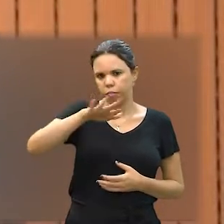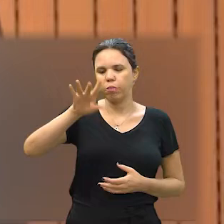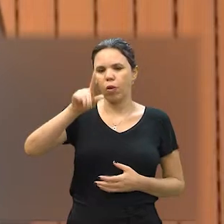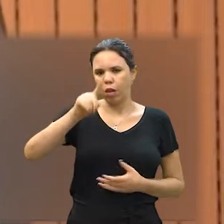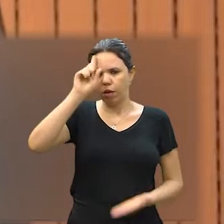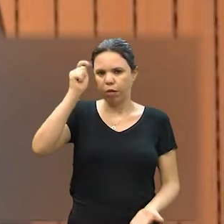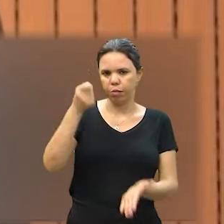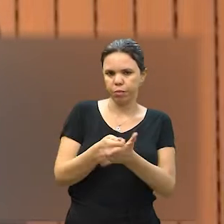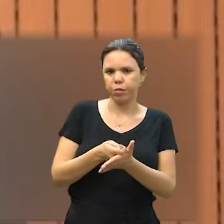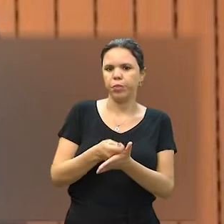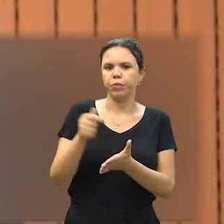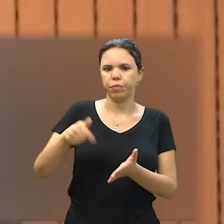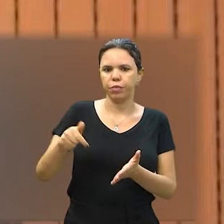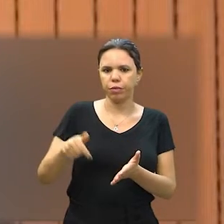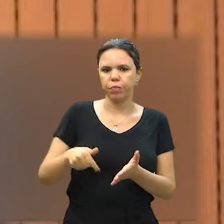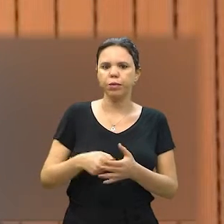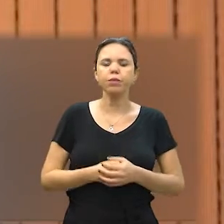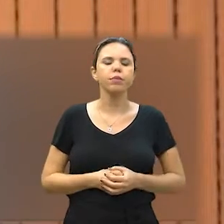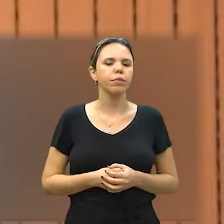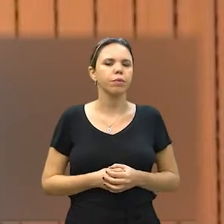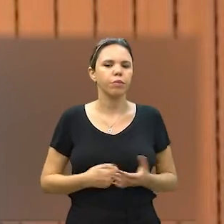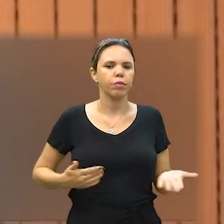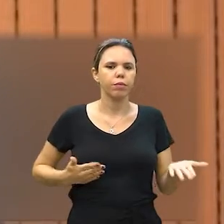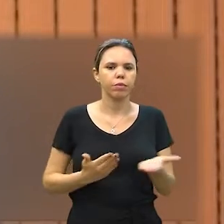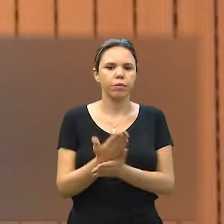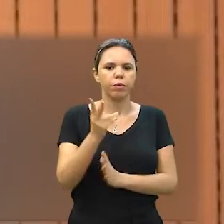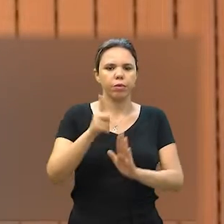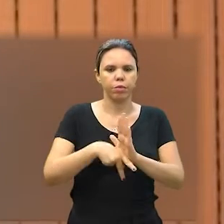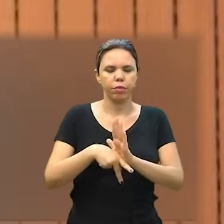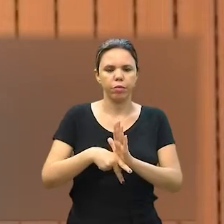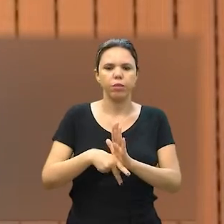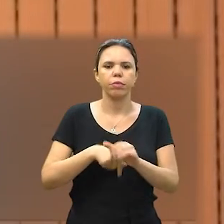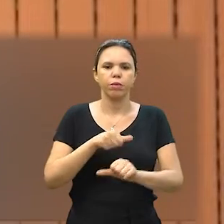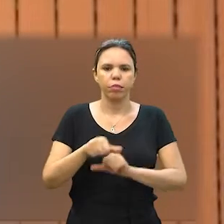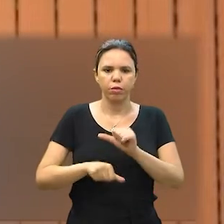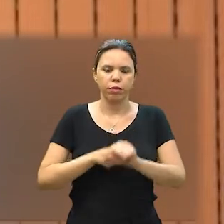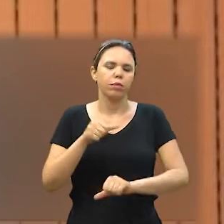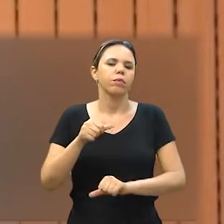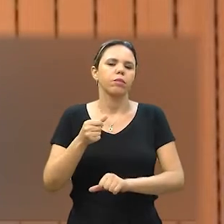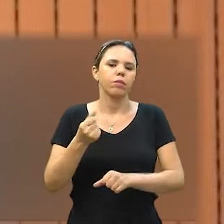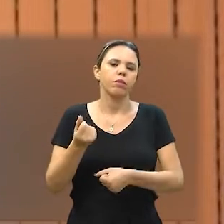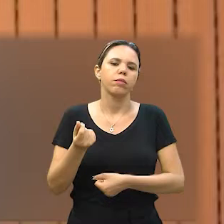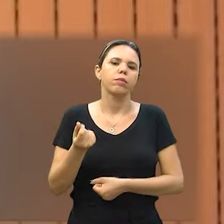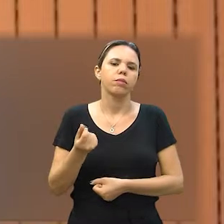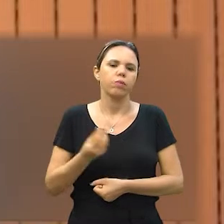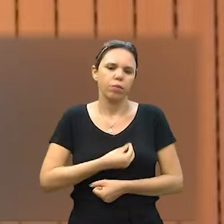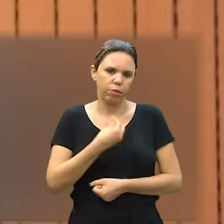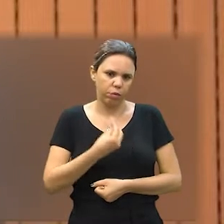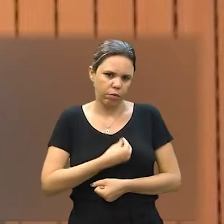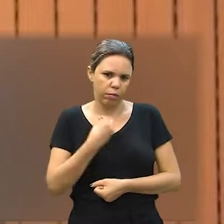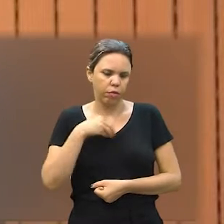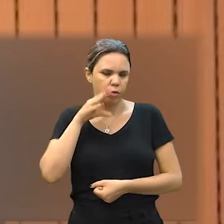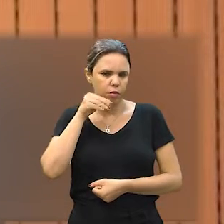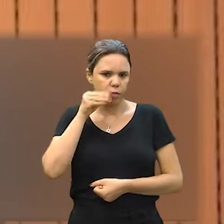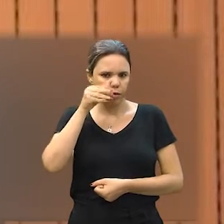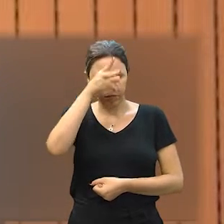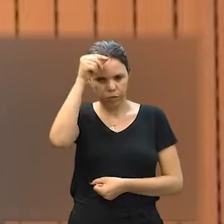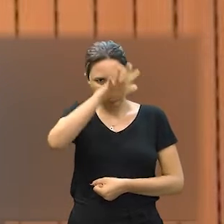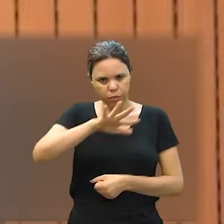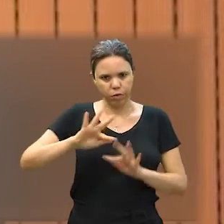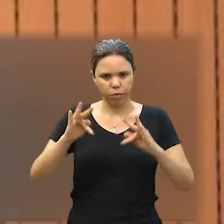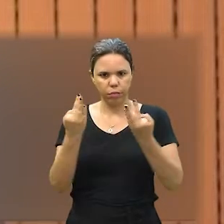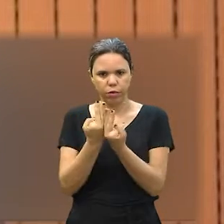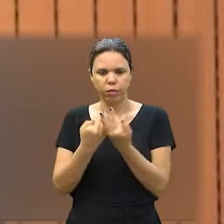vida dos servidores e das suas famílias. Nós temos mandato de 4 anos, mas a